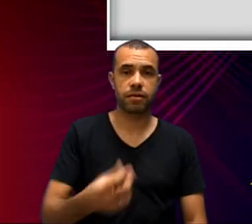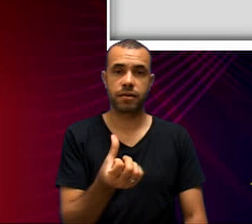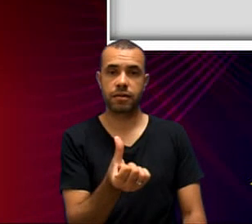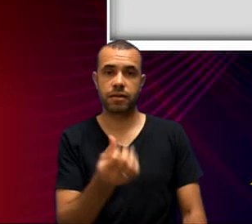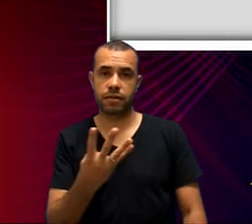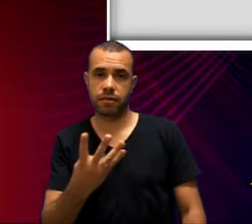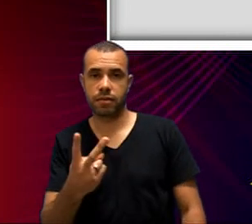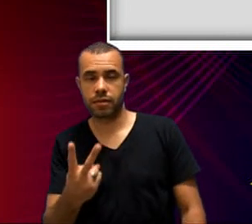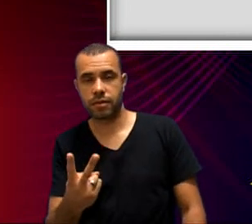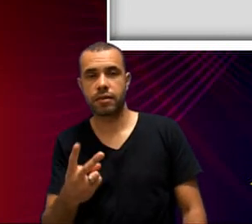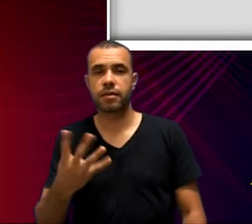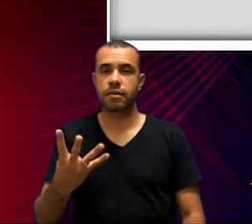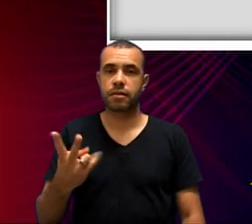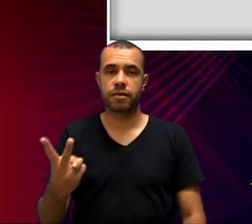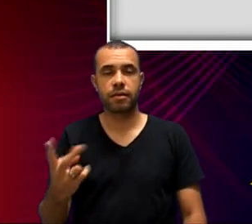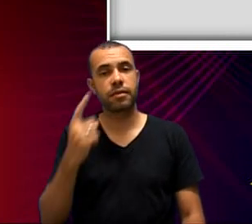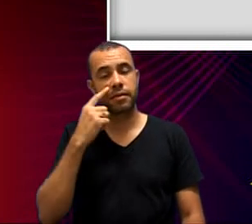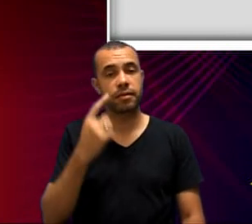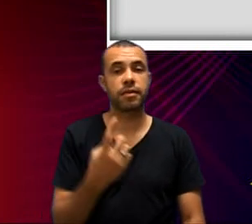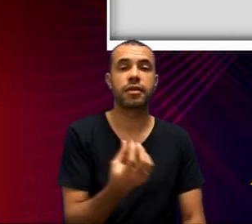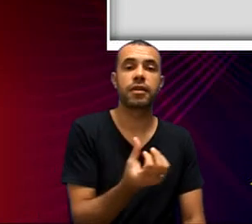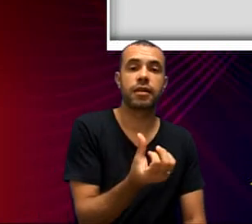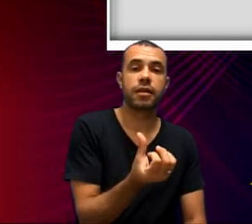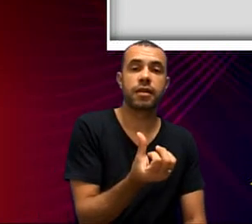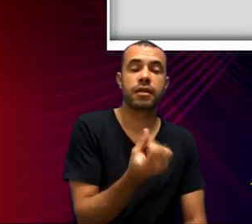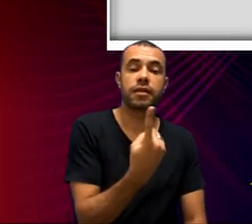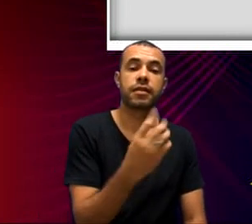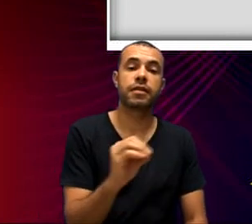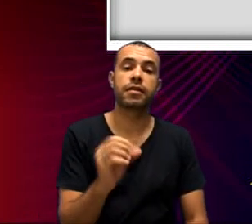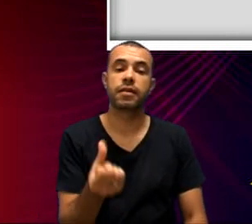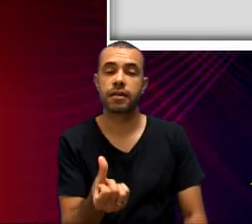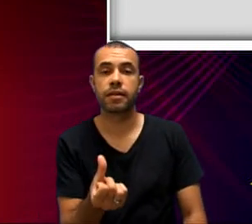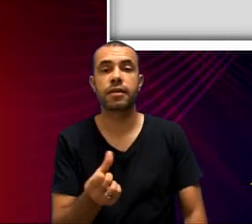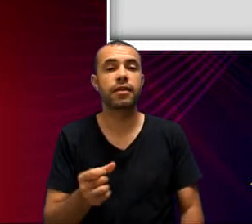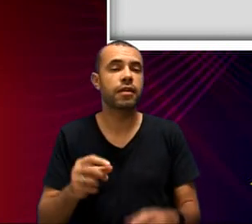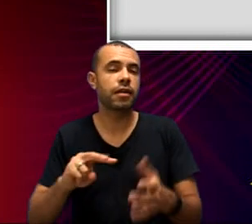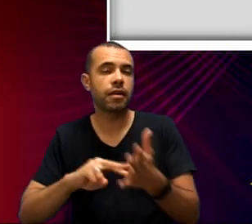R$ 1.632.042. Recurso do Tesouro, desses 106, representa